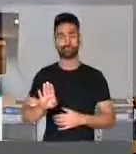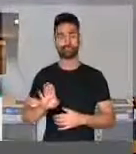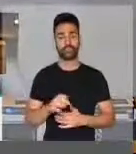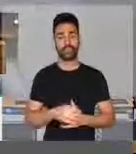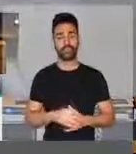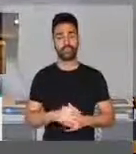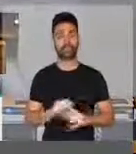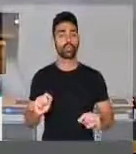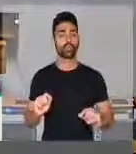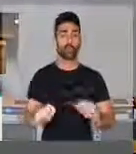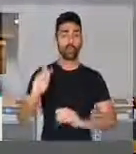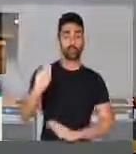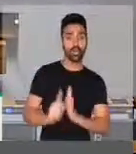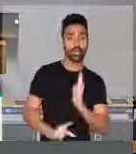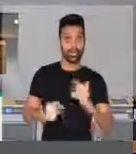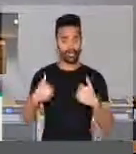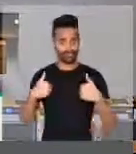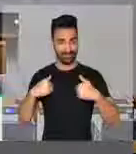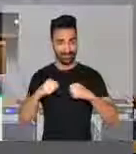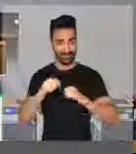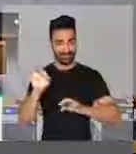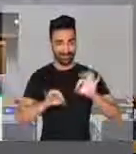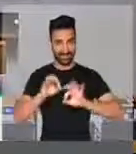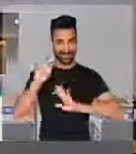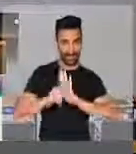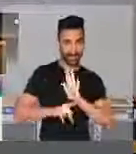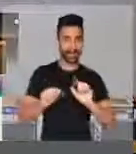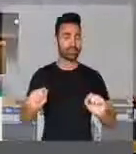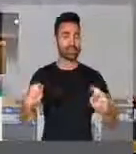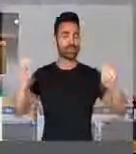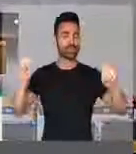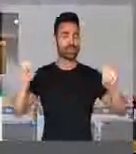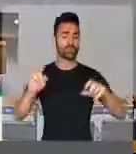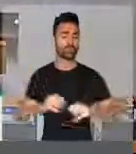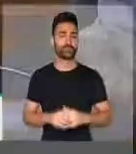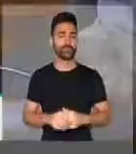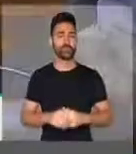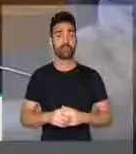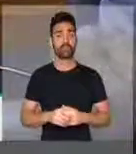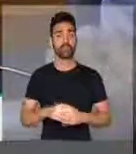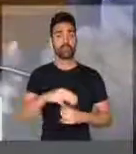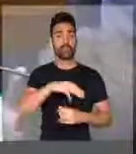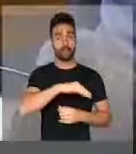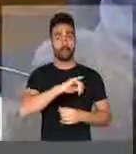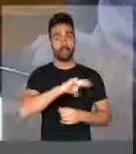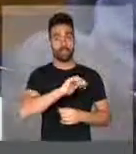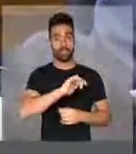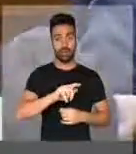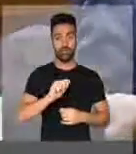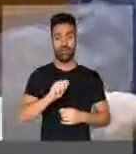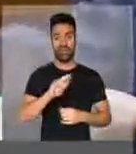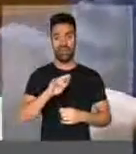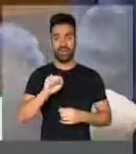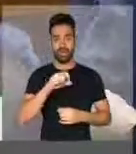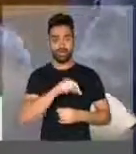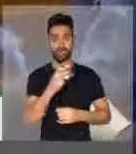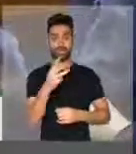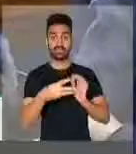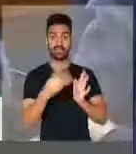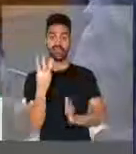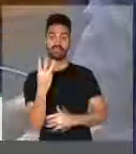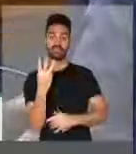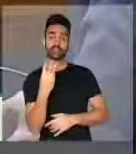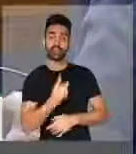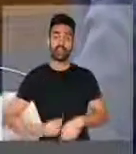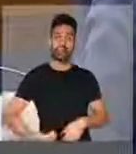Brasileiro, de um projeto da nossa autoria que torna Dr. Miguel Arraes de Alencar, 3 vezes governador de Pernambuco, um